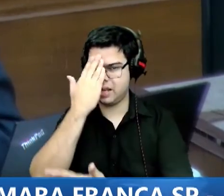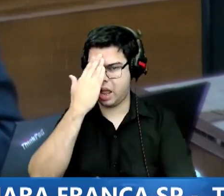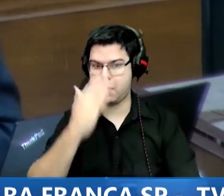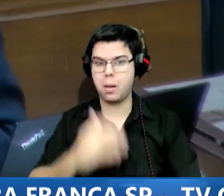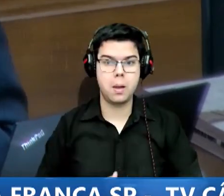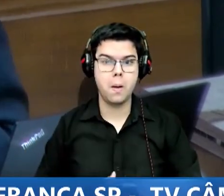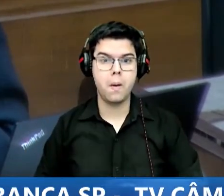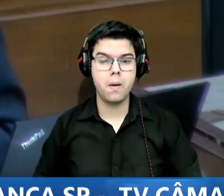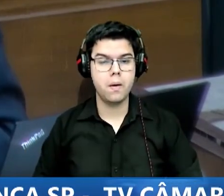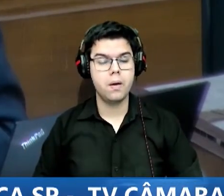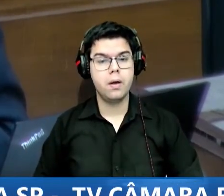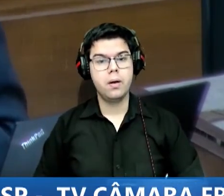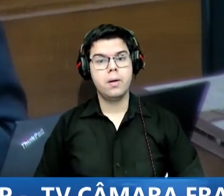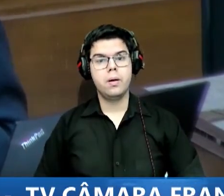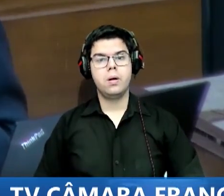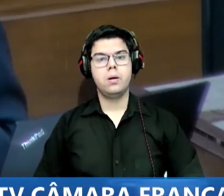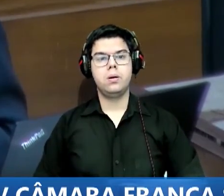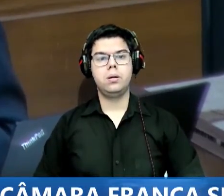temos, doutora,